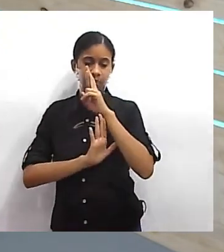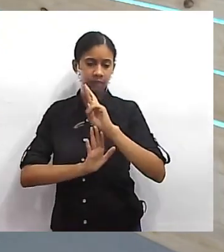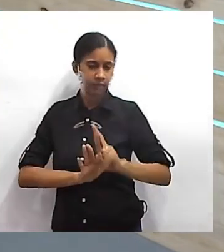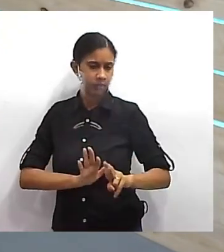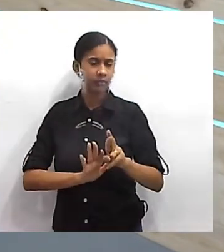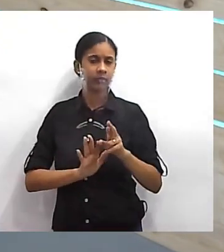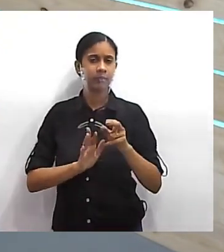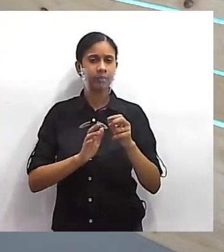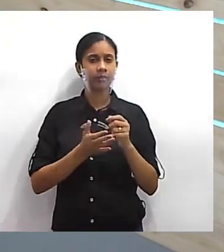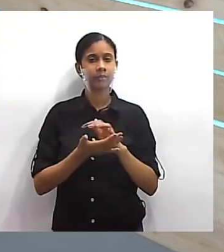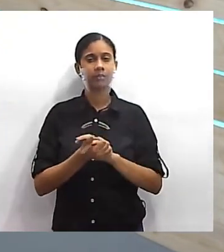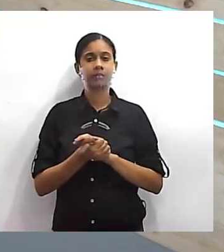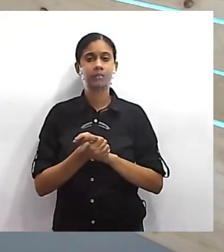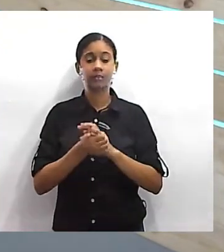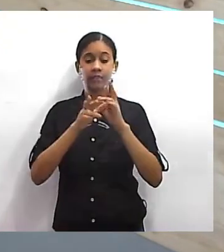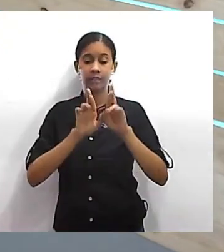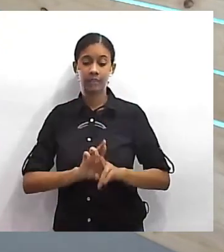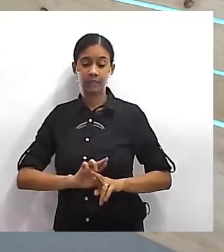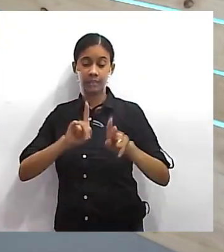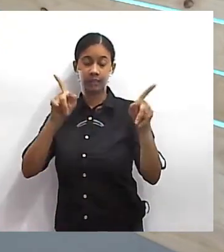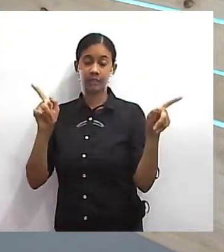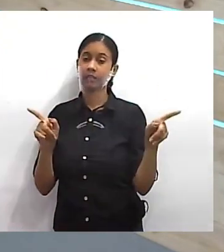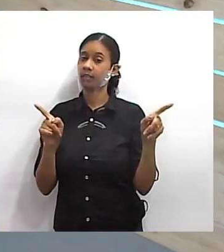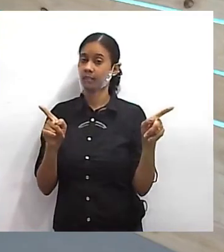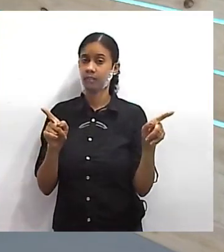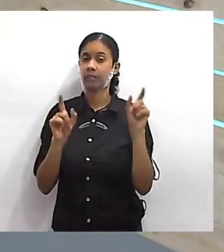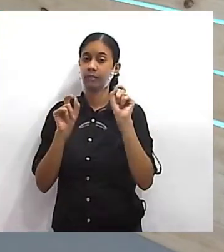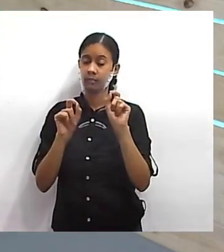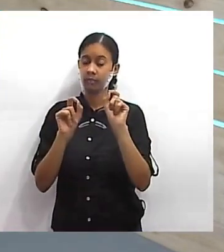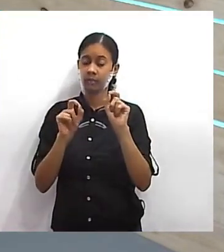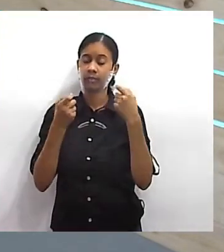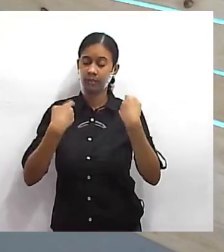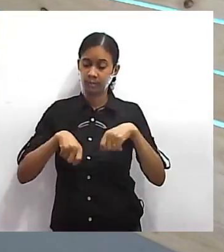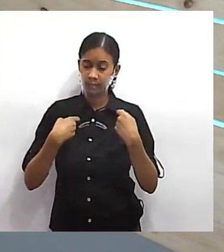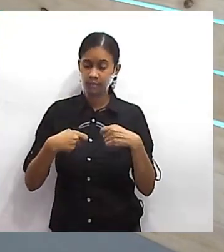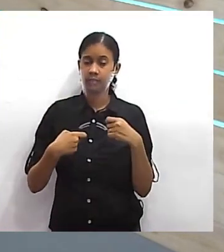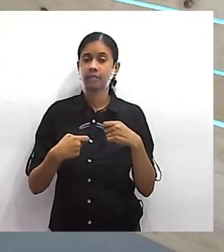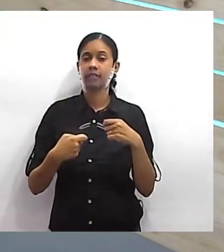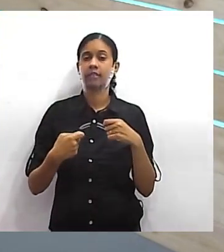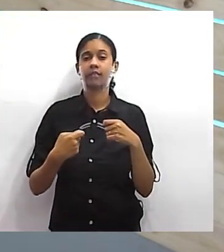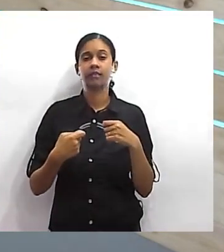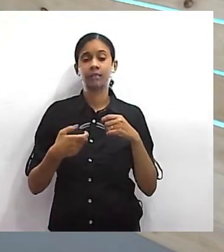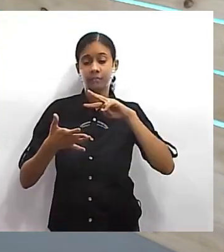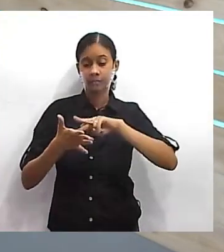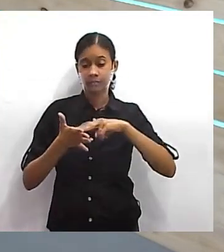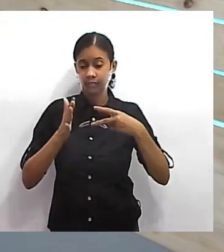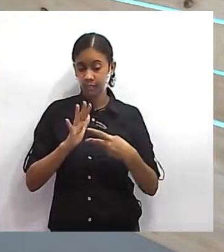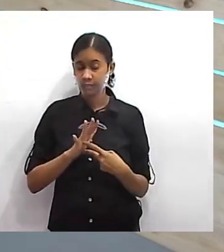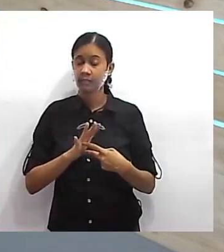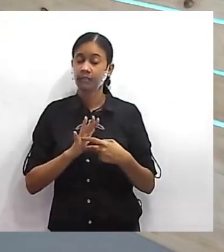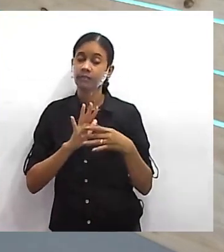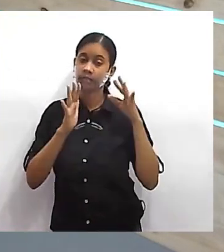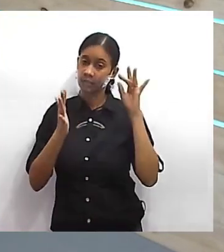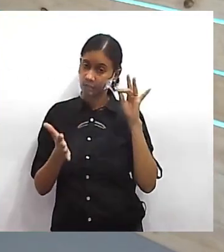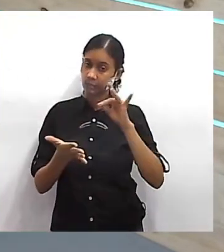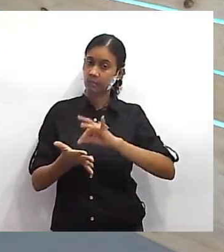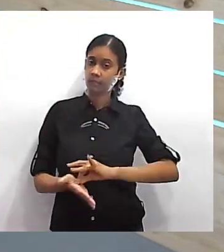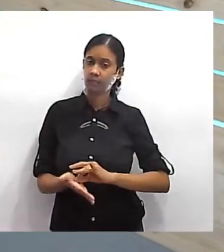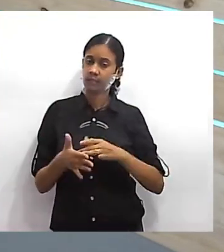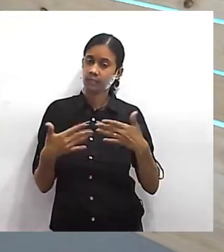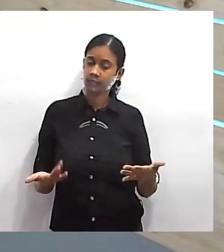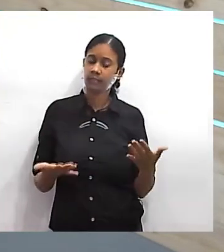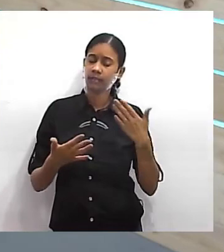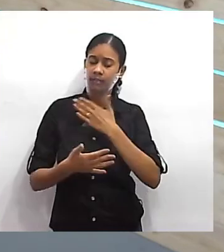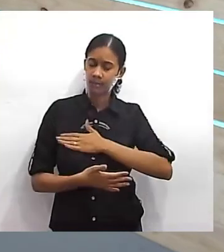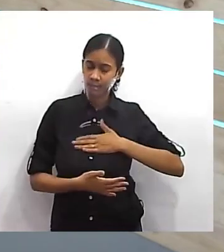opressor, totalmente discordante, né? Daquilo que deveria ser, do que se prega. E é isso, um prazer